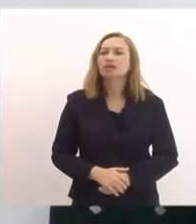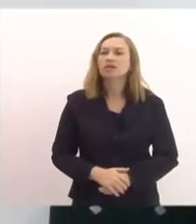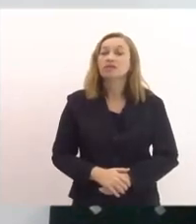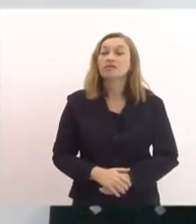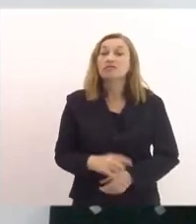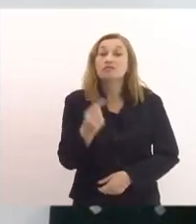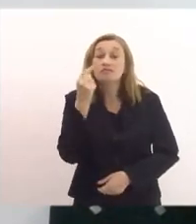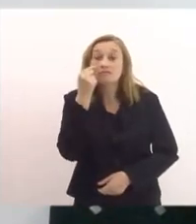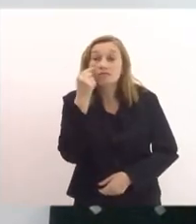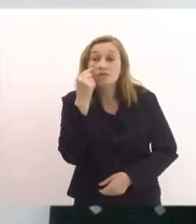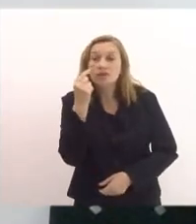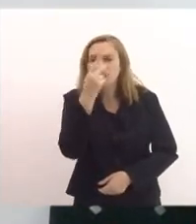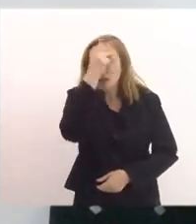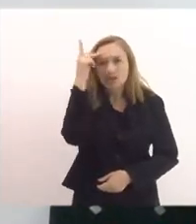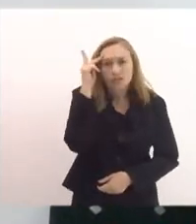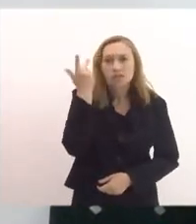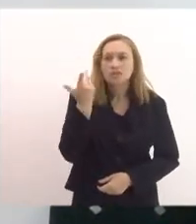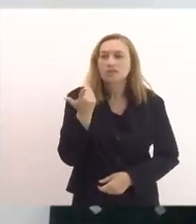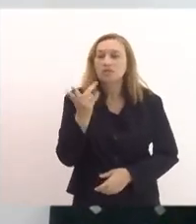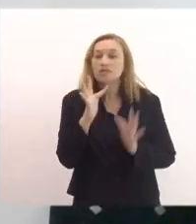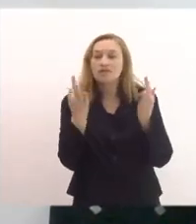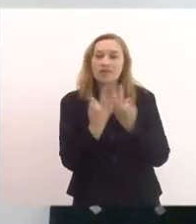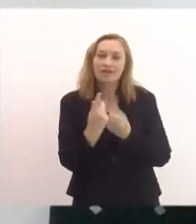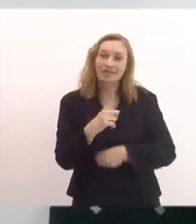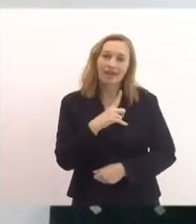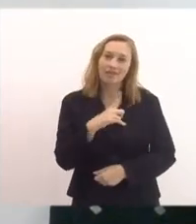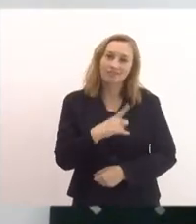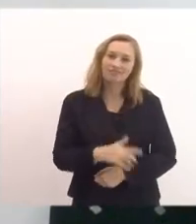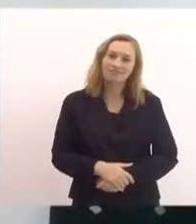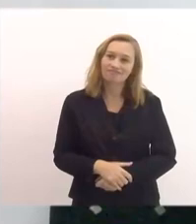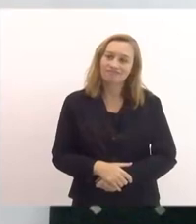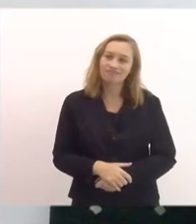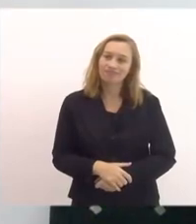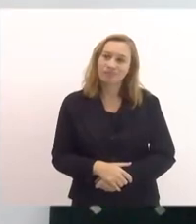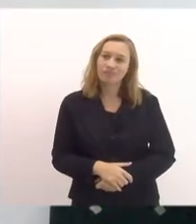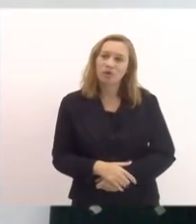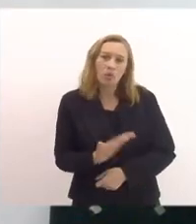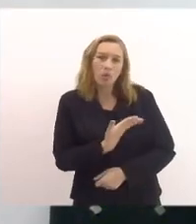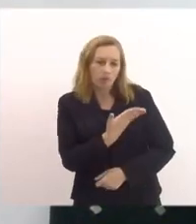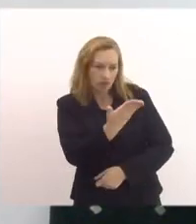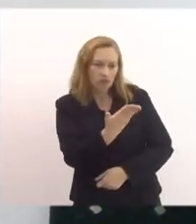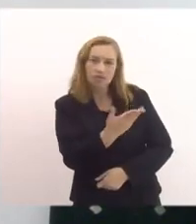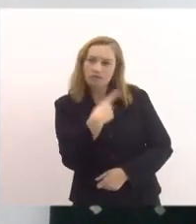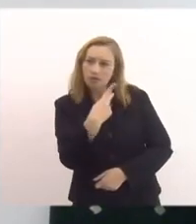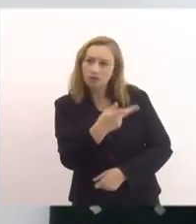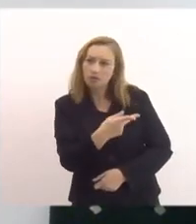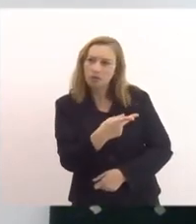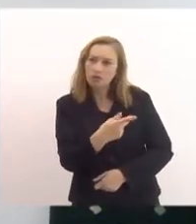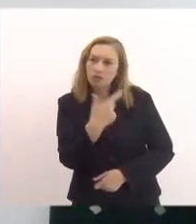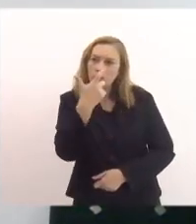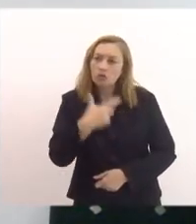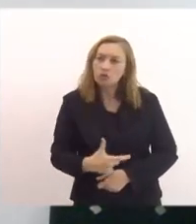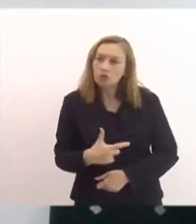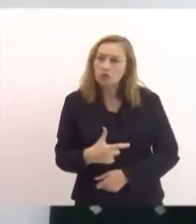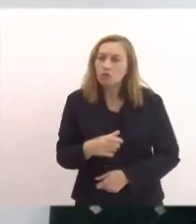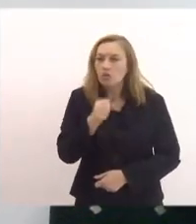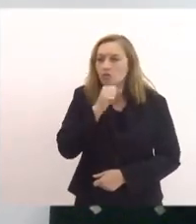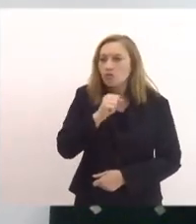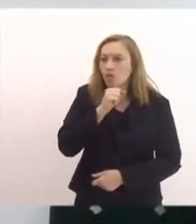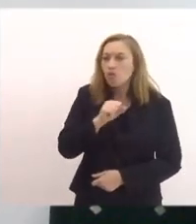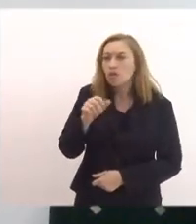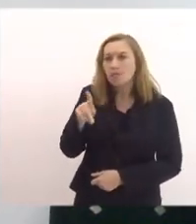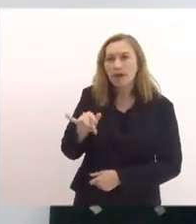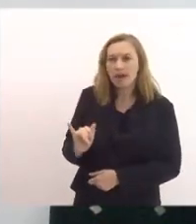Veja, as pessoas assim, são famílias. Hoje, como o amigo falou ali, hoje eu sou avô, sou